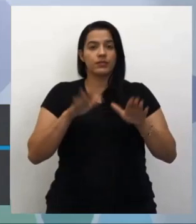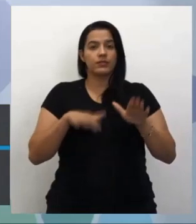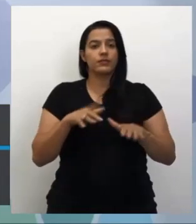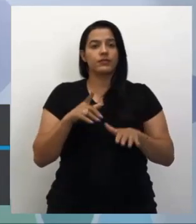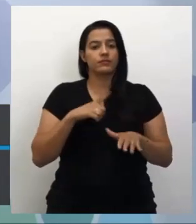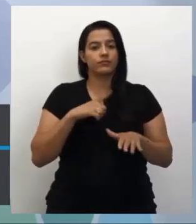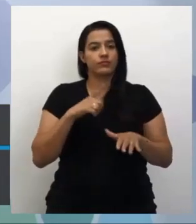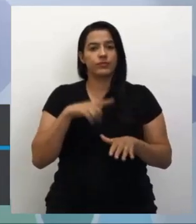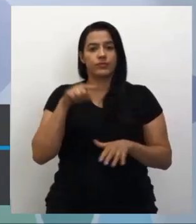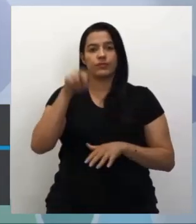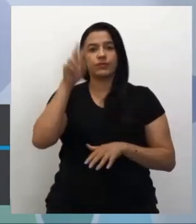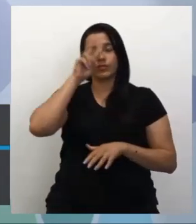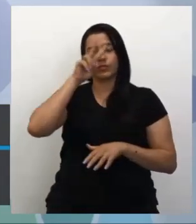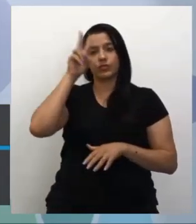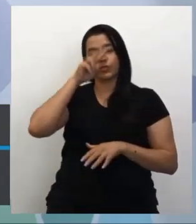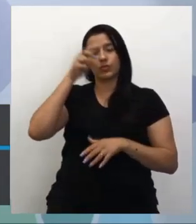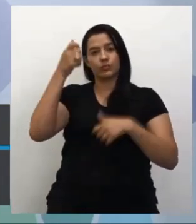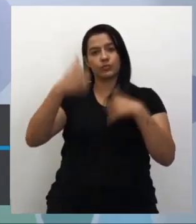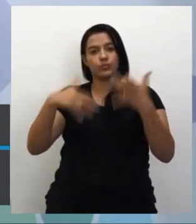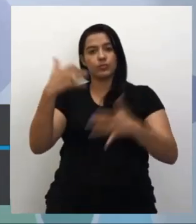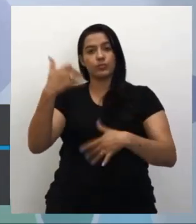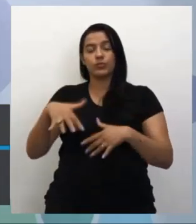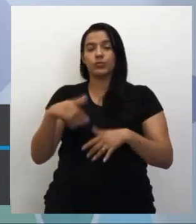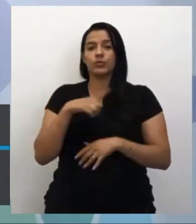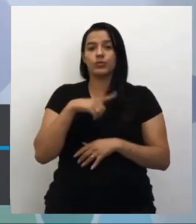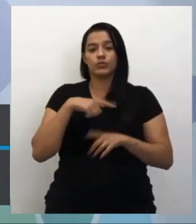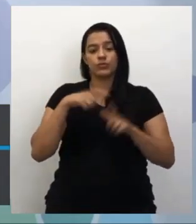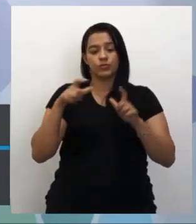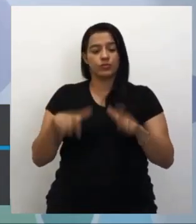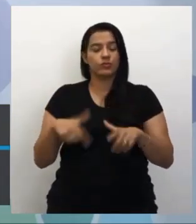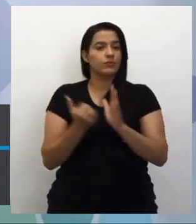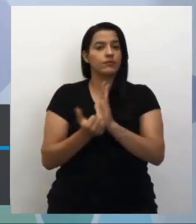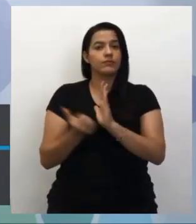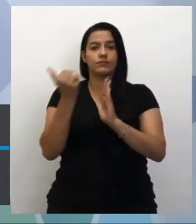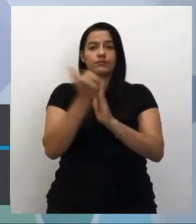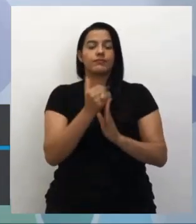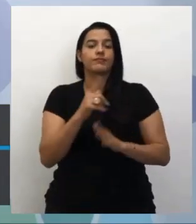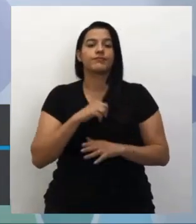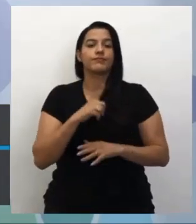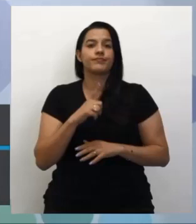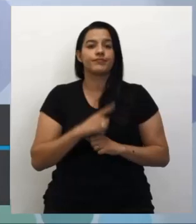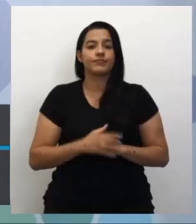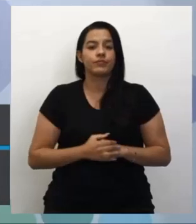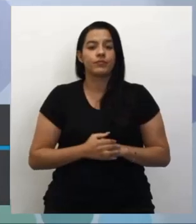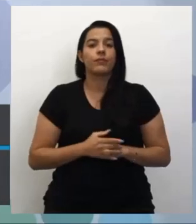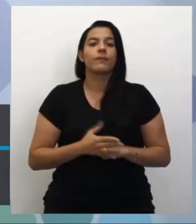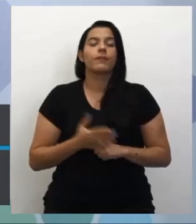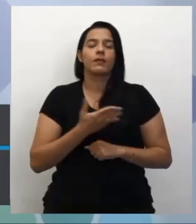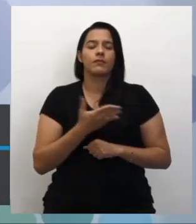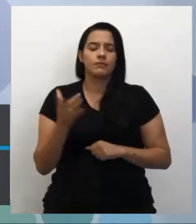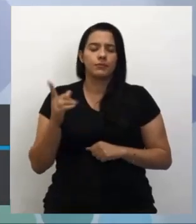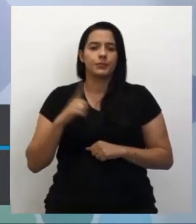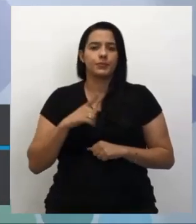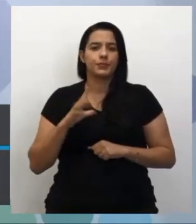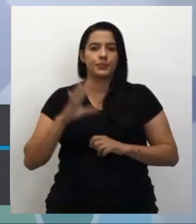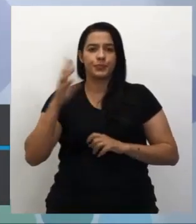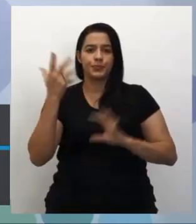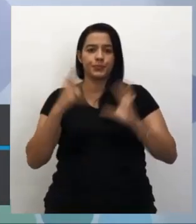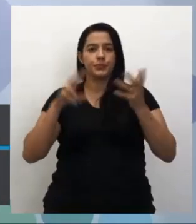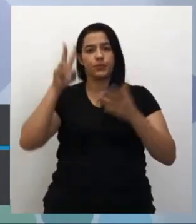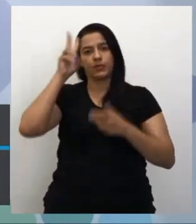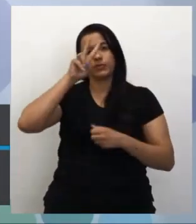vai ouvir uma história de alguém, é onde as pessoas mais se atêm à sucessão de acontecimentos. Ou seja, a